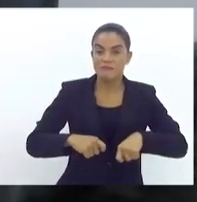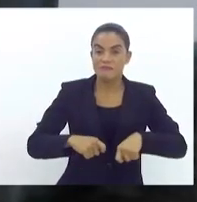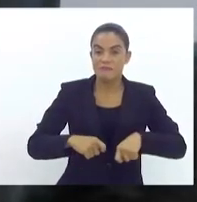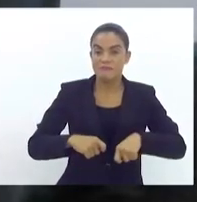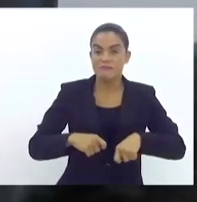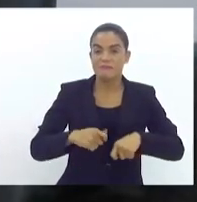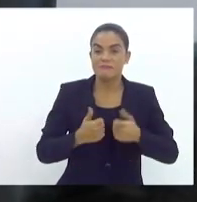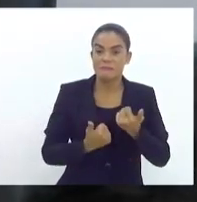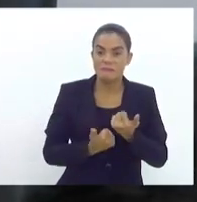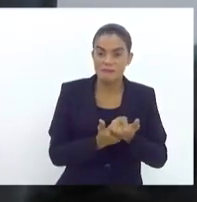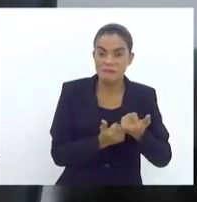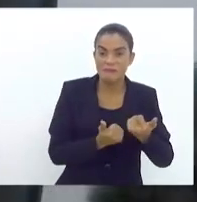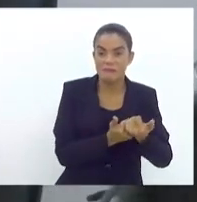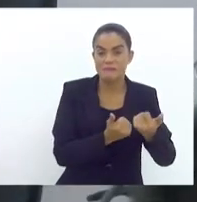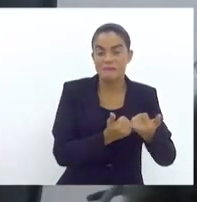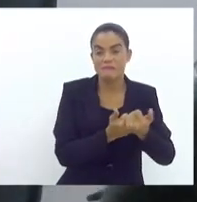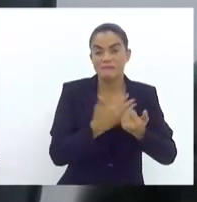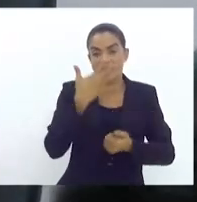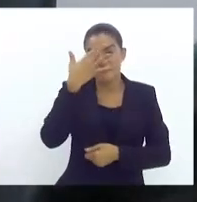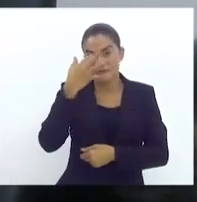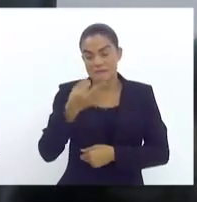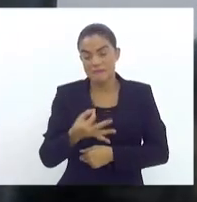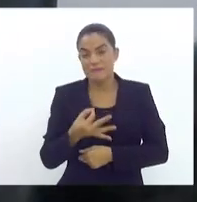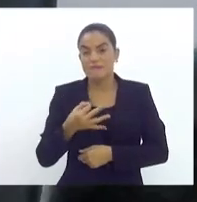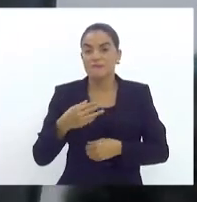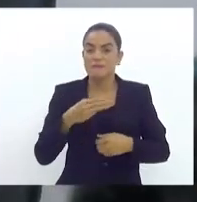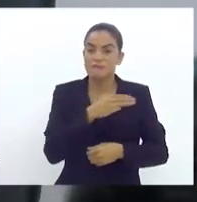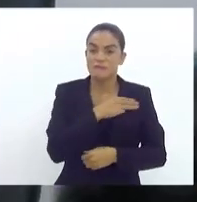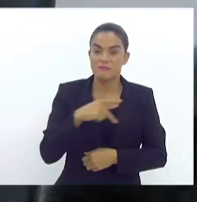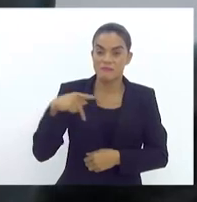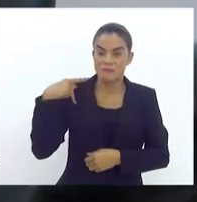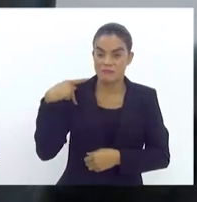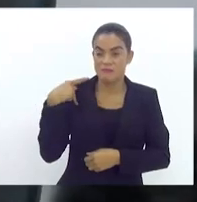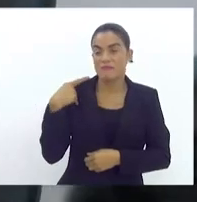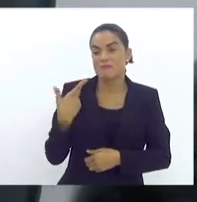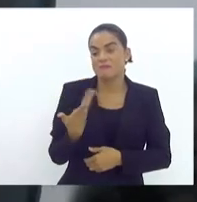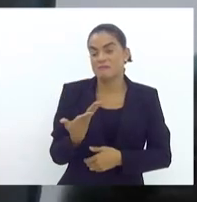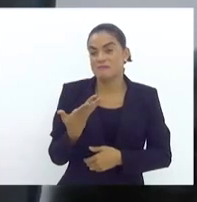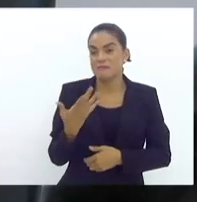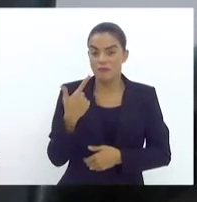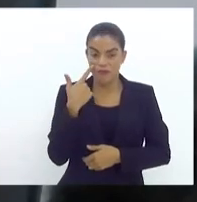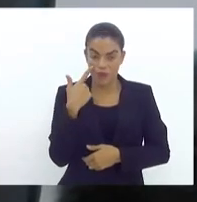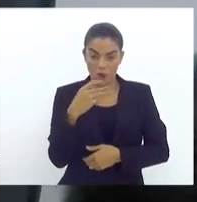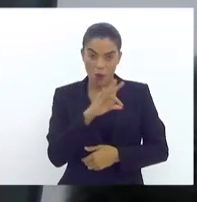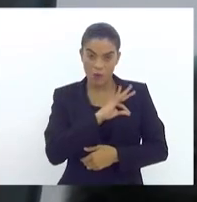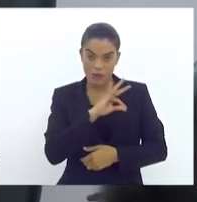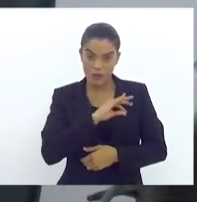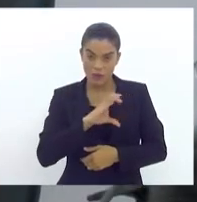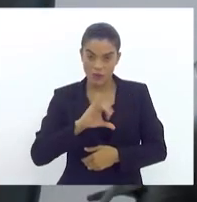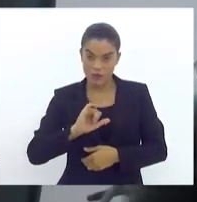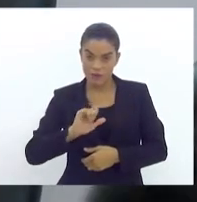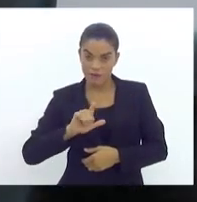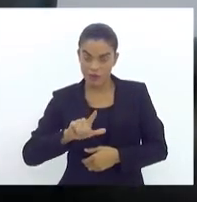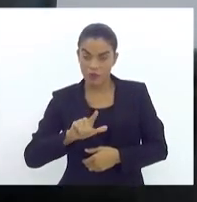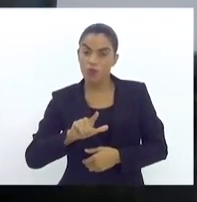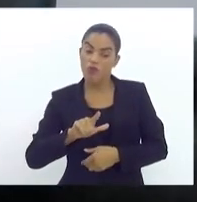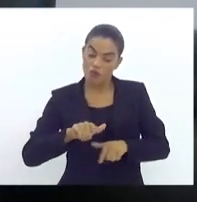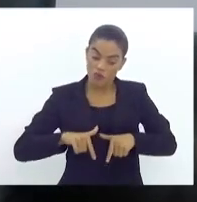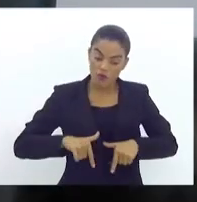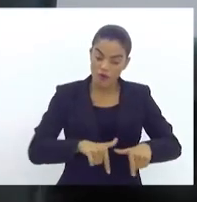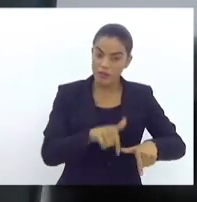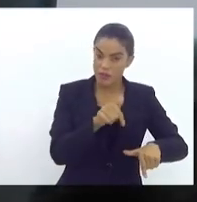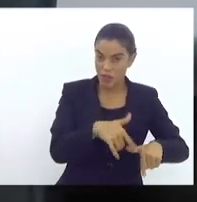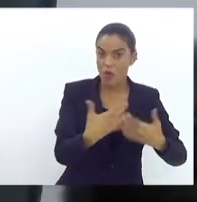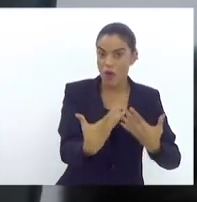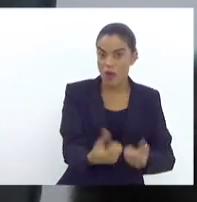cooperação que de entendimento do ministério público e o Ministério Público diga assim olha policial civil faça isso que eu vou